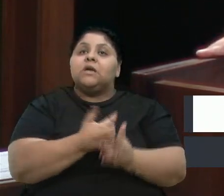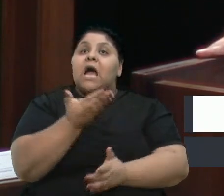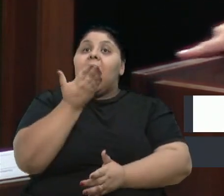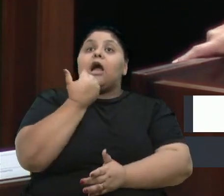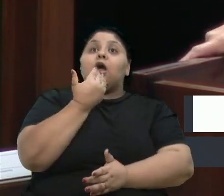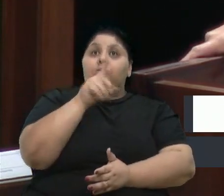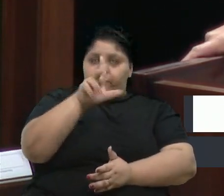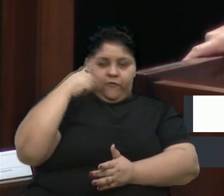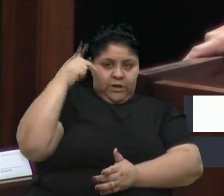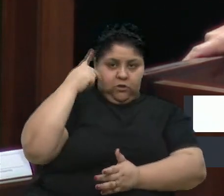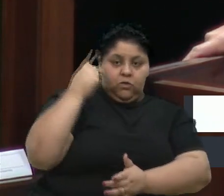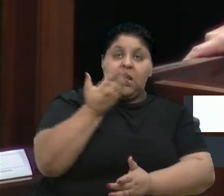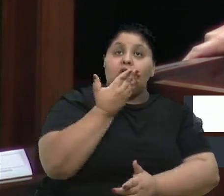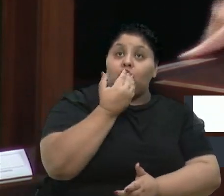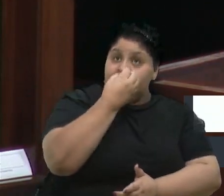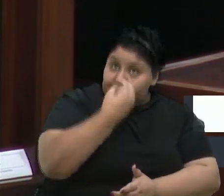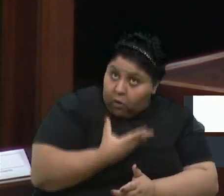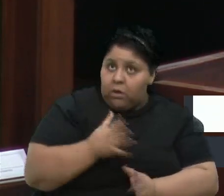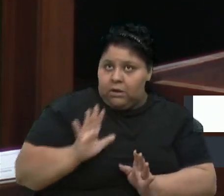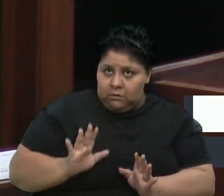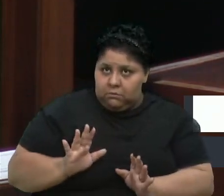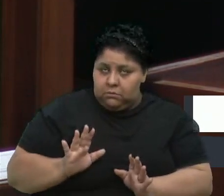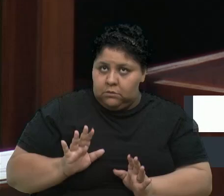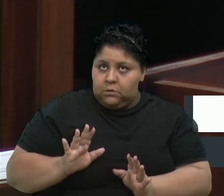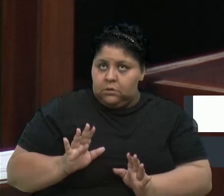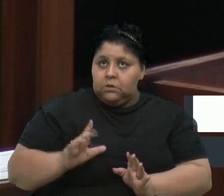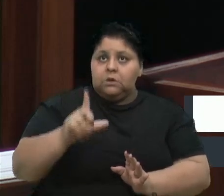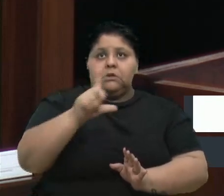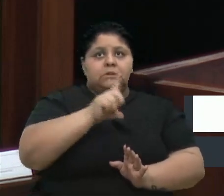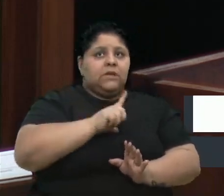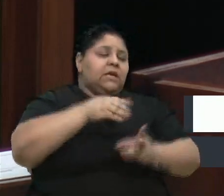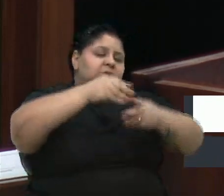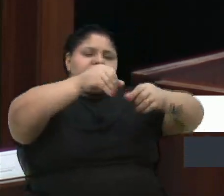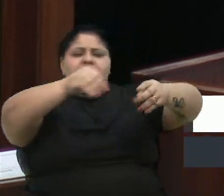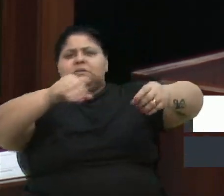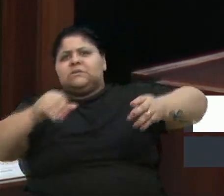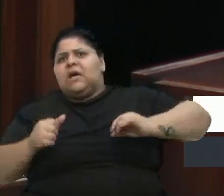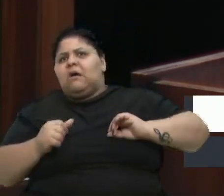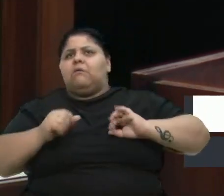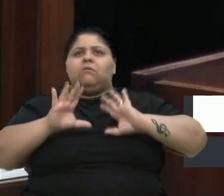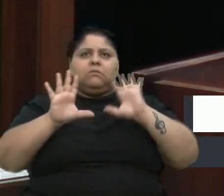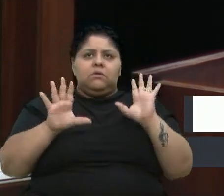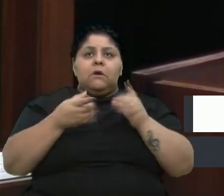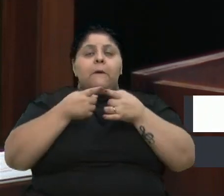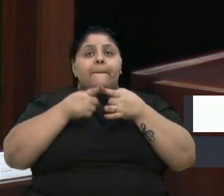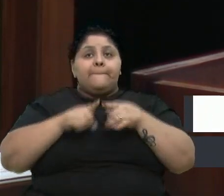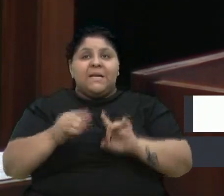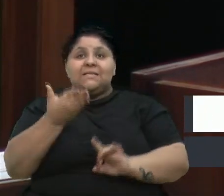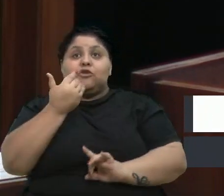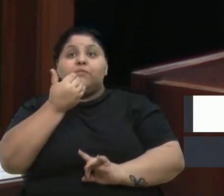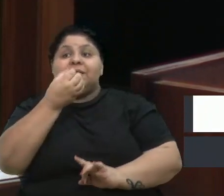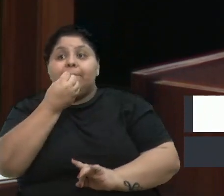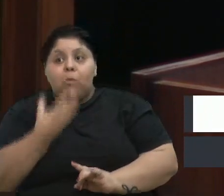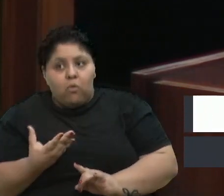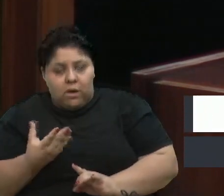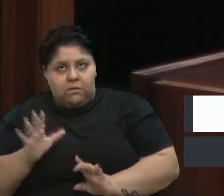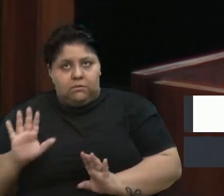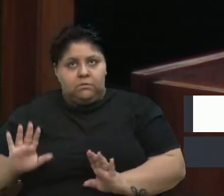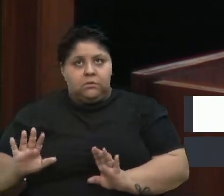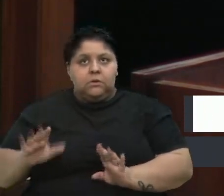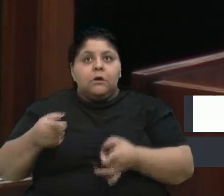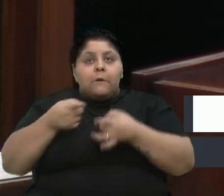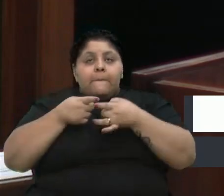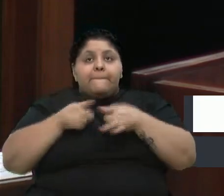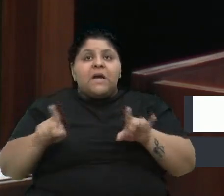boa. Vejam, as pessoas dizendo, tem muito sal, tem não sei o quê, tem muito tempero, mas a comida é boa. Mas olha